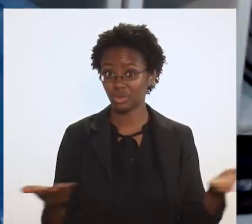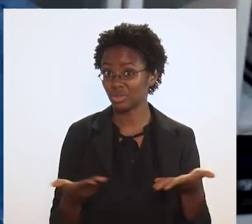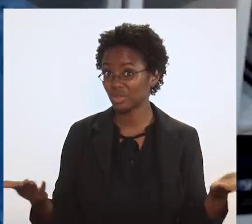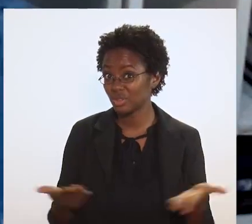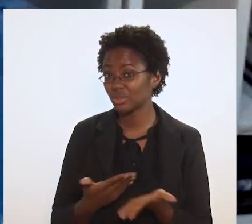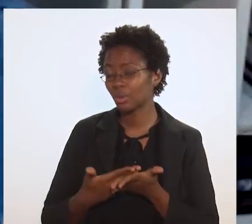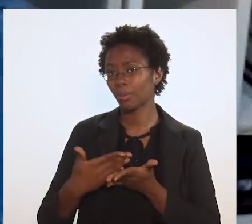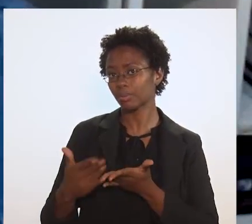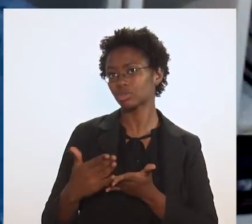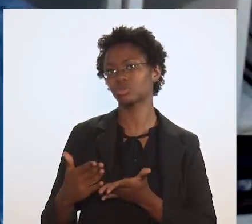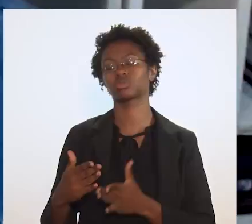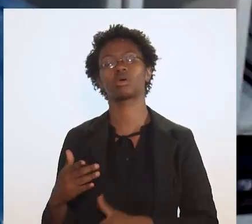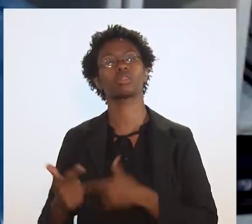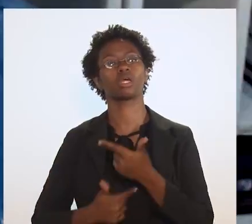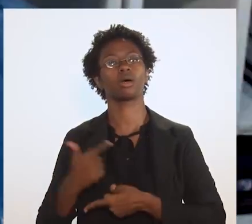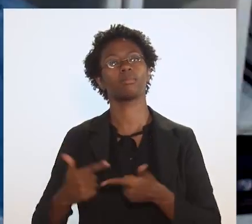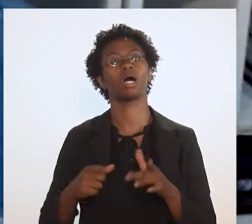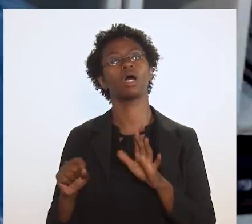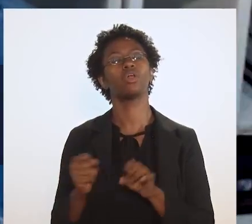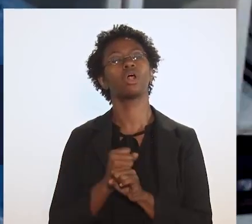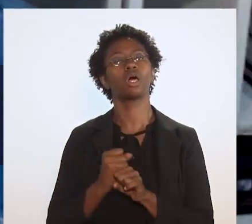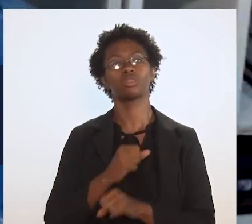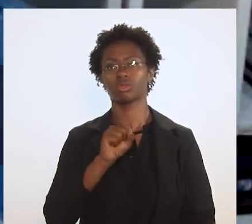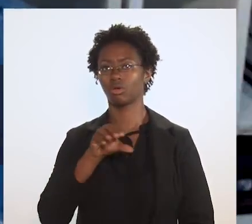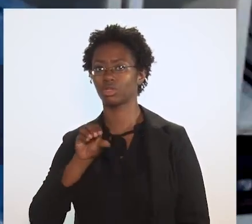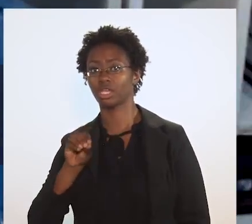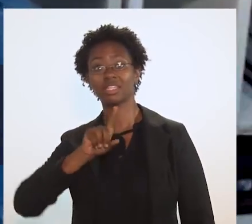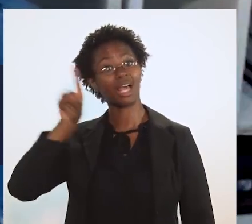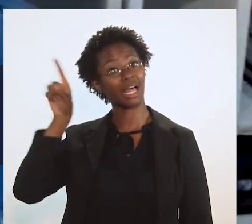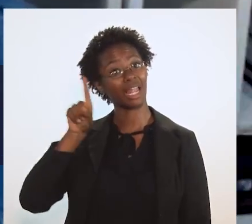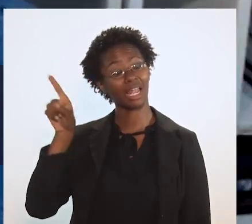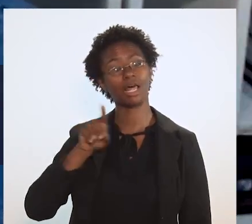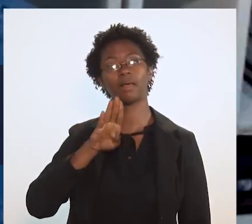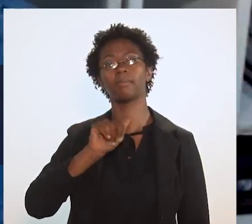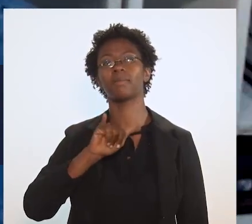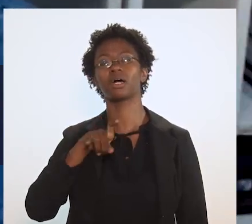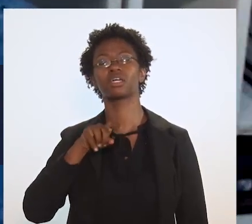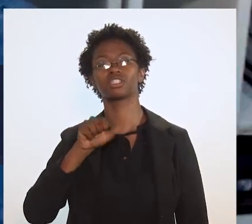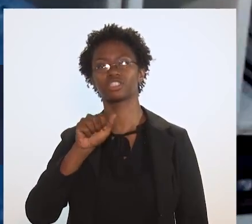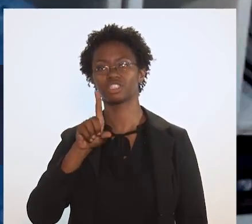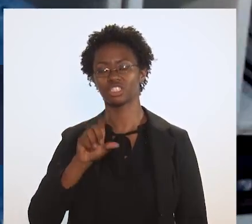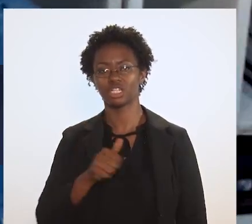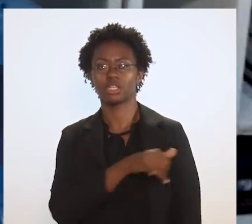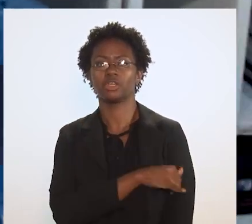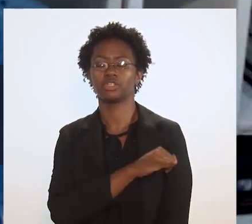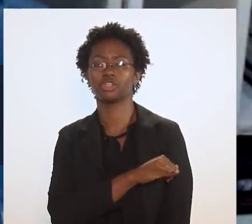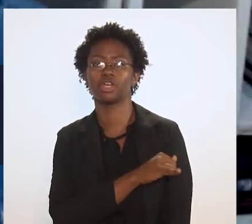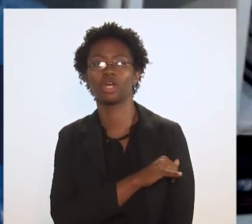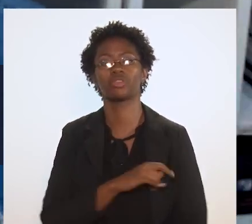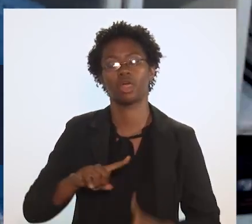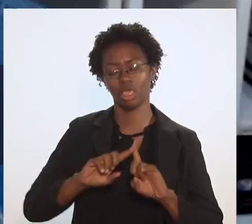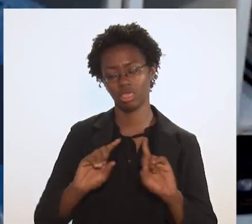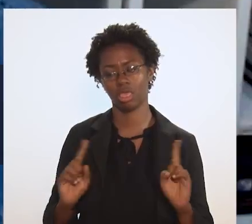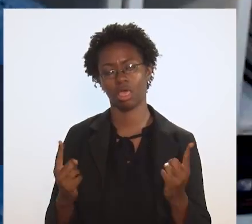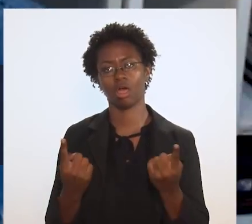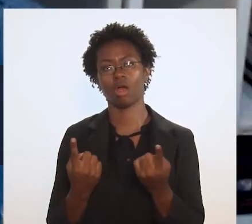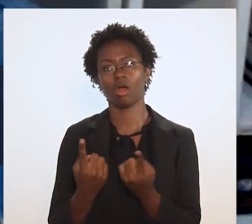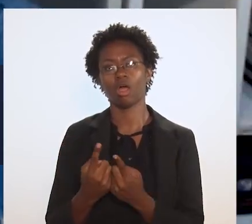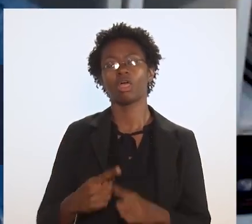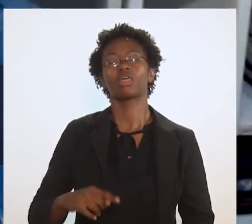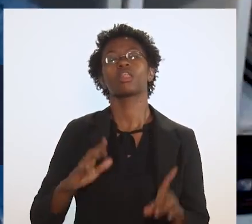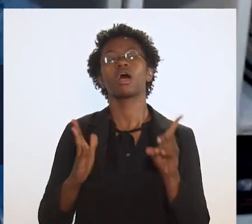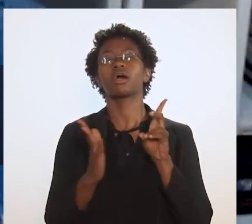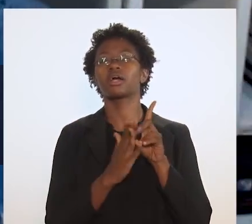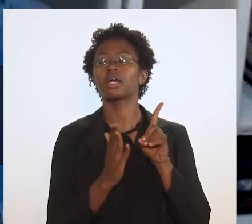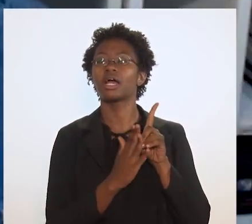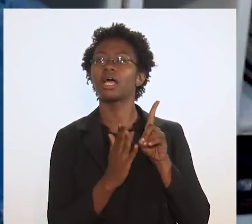Nosso convidado de hoje iniciou sua carreira na década de 1980, na Zona Oeste, na Baixada Fluminense, participando das rodas do